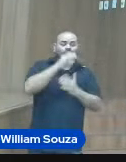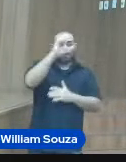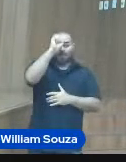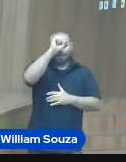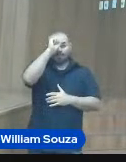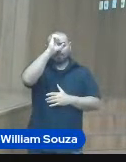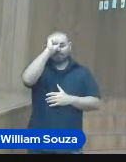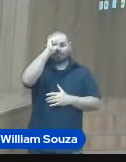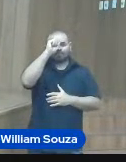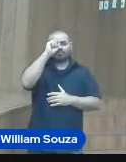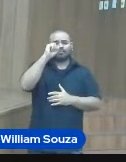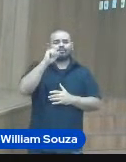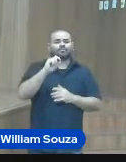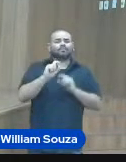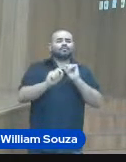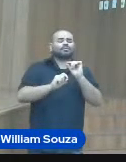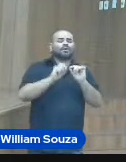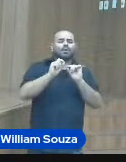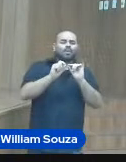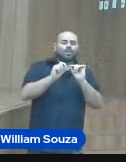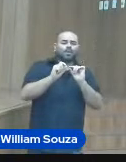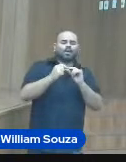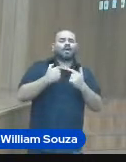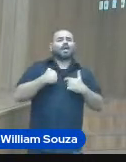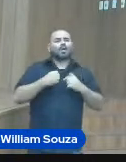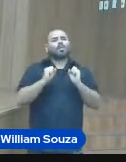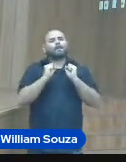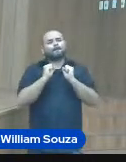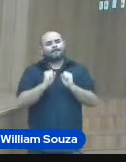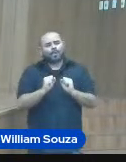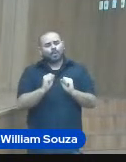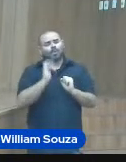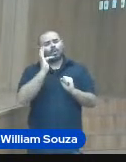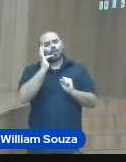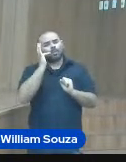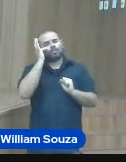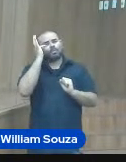É aquele tempo que fala do poderia, faria,